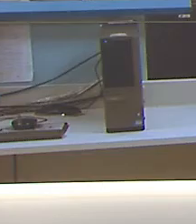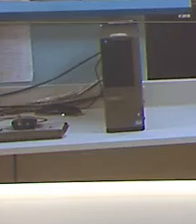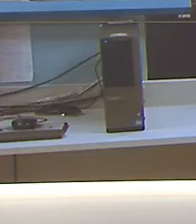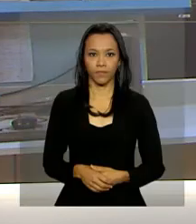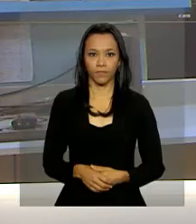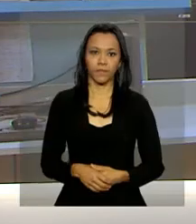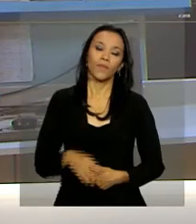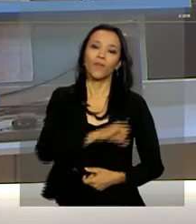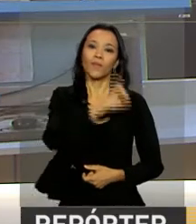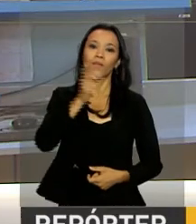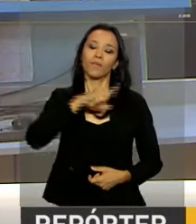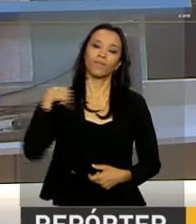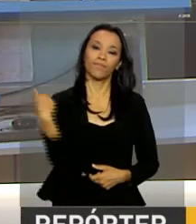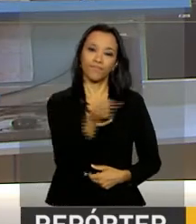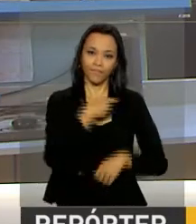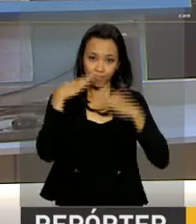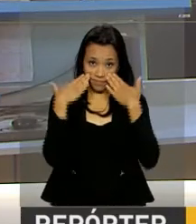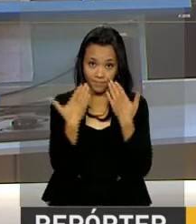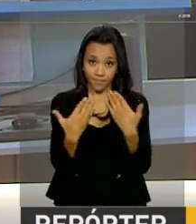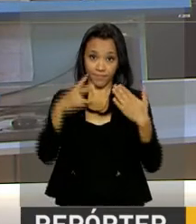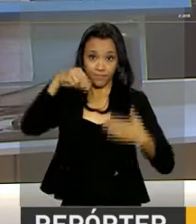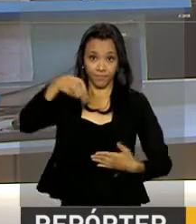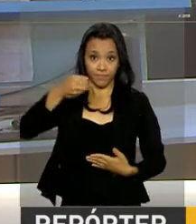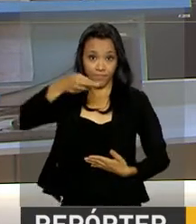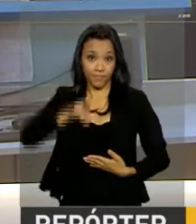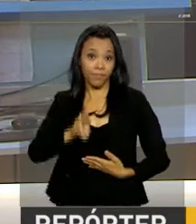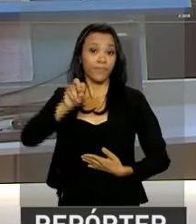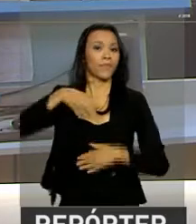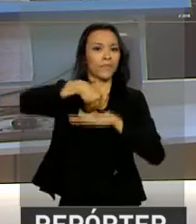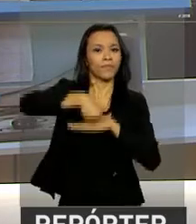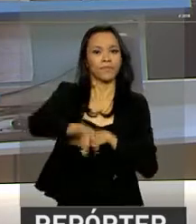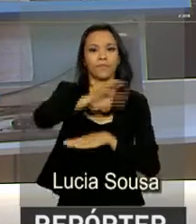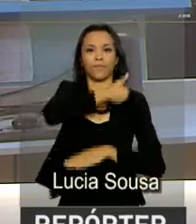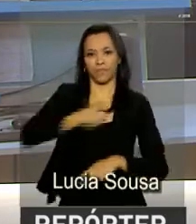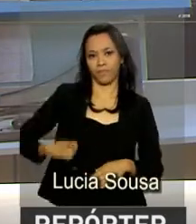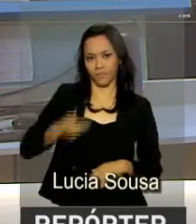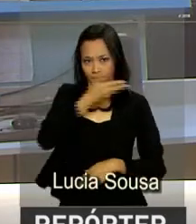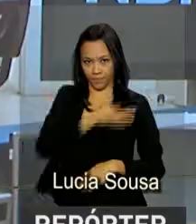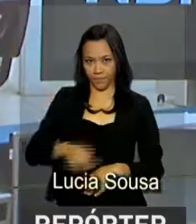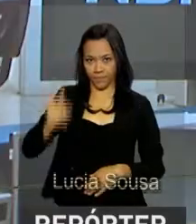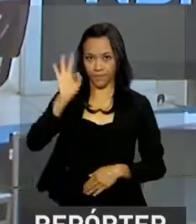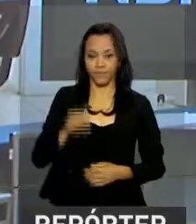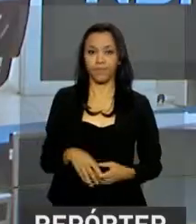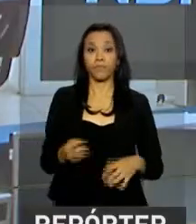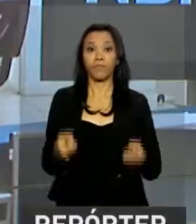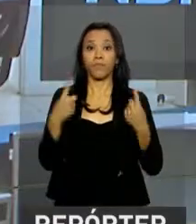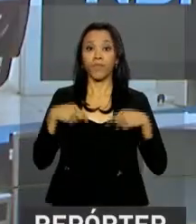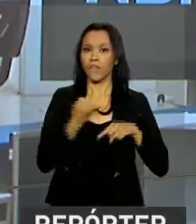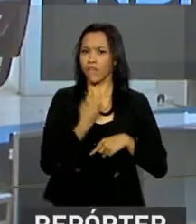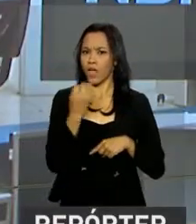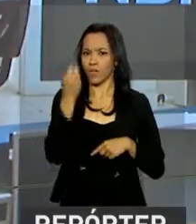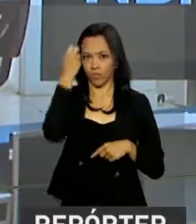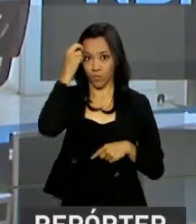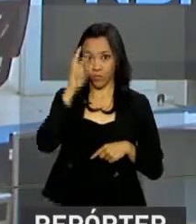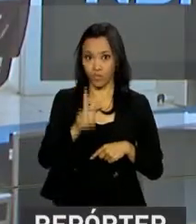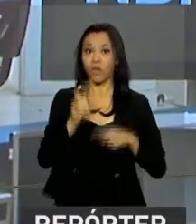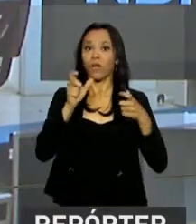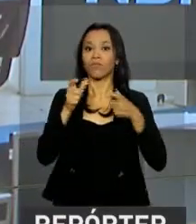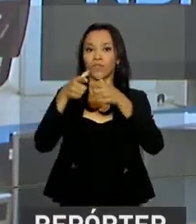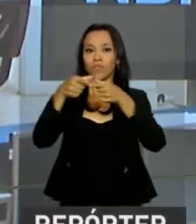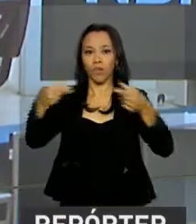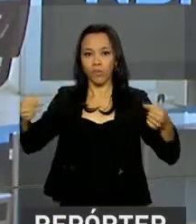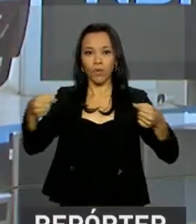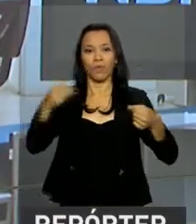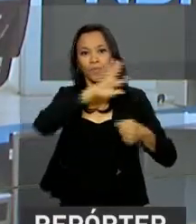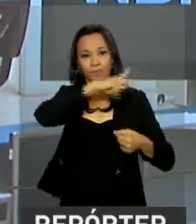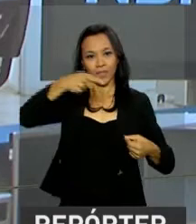lá estamos de volta com o repórter mbr e as notícias do governo federal uma viagem de dois dias ao japão para